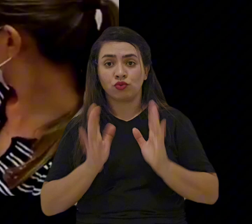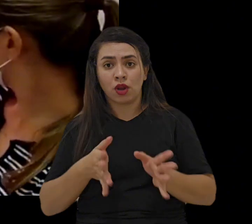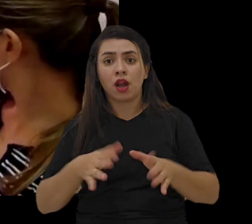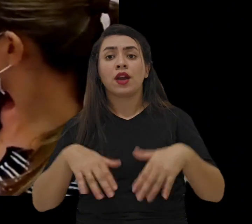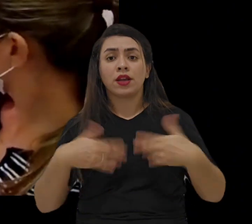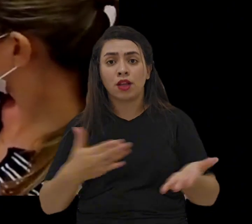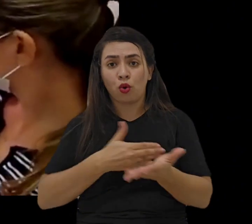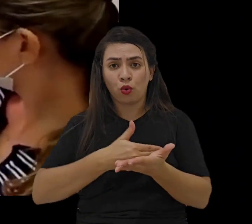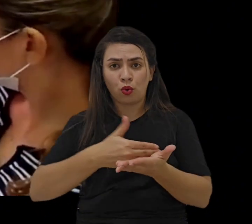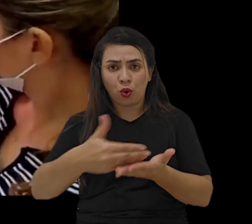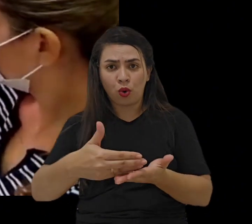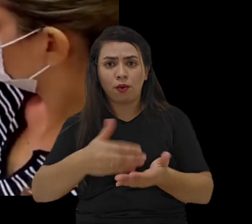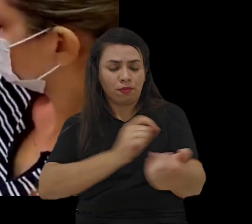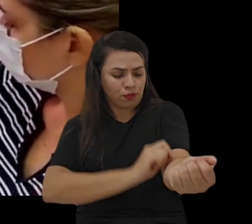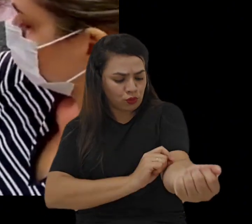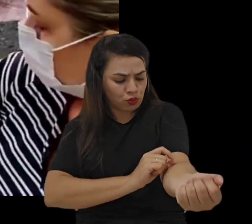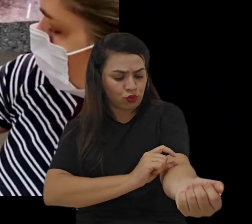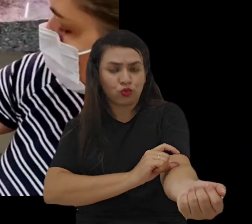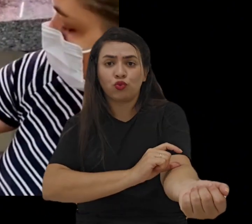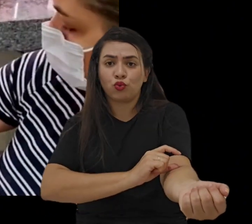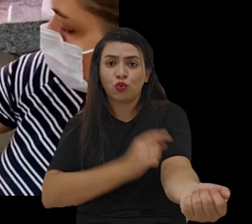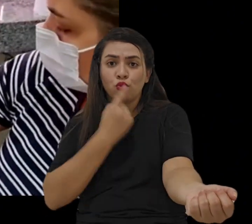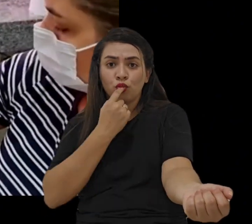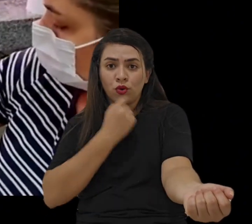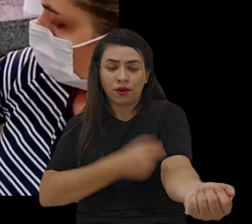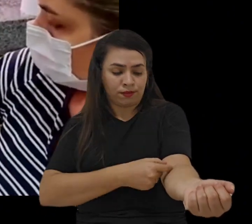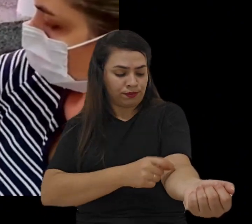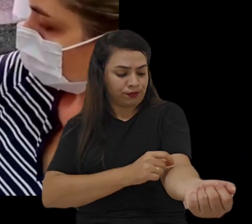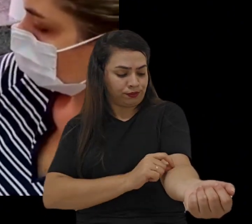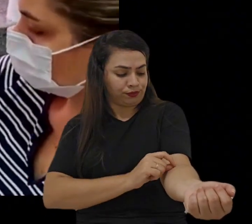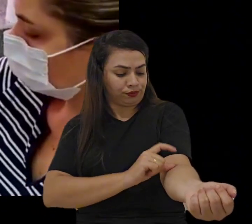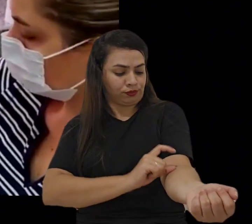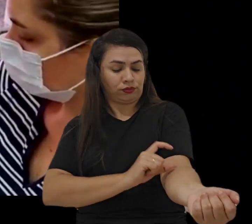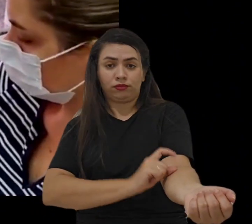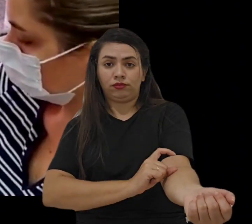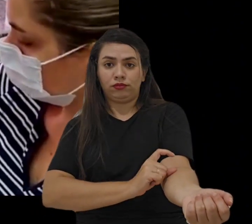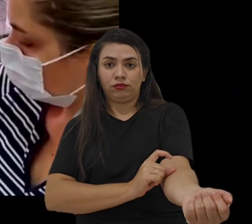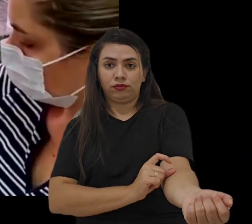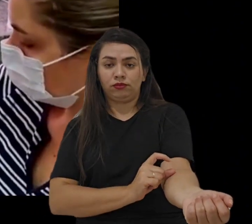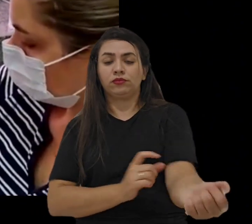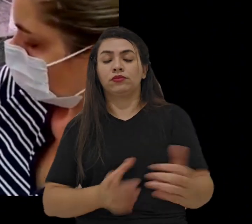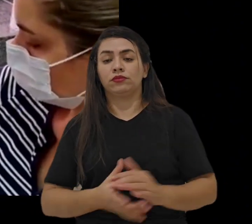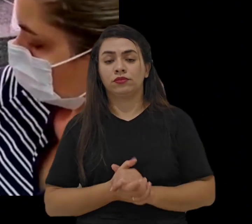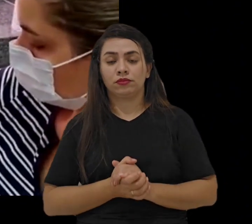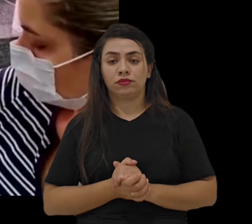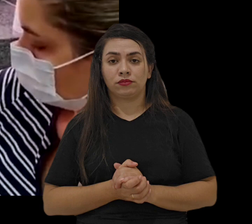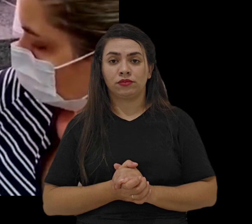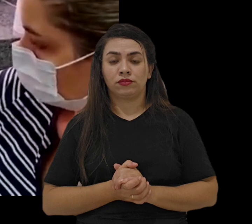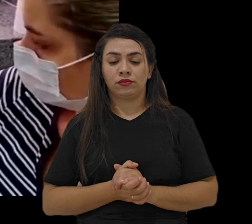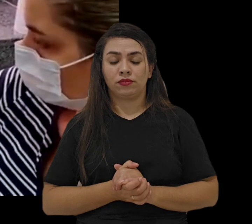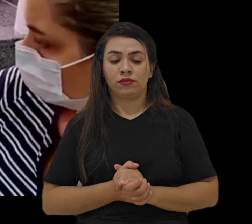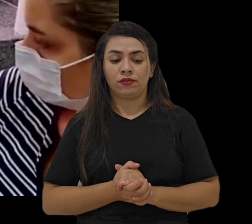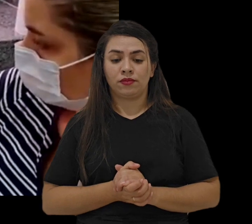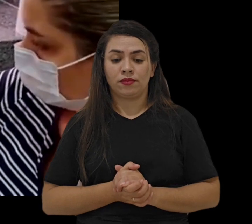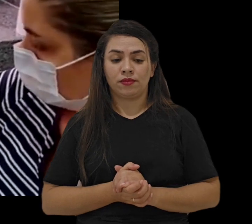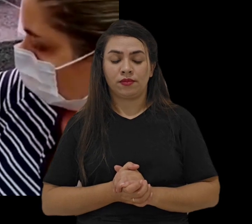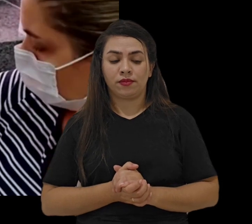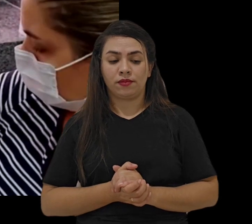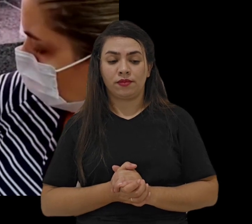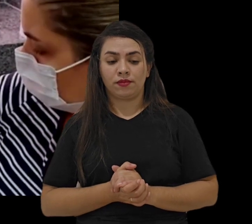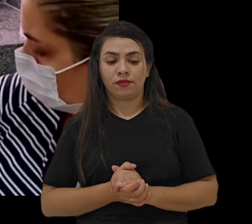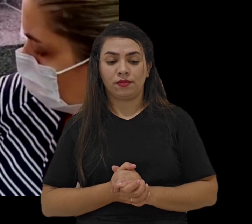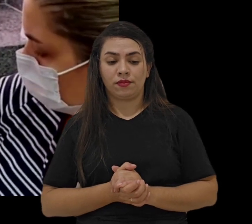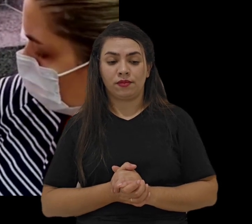Tiro o excesso de álcool. Sempre o álcool limpa, dobra, limpa,